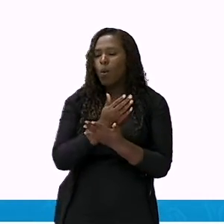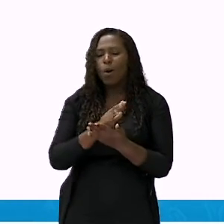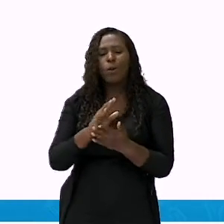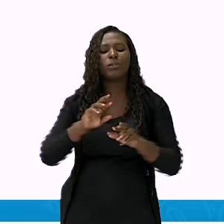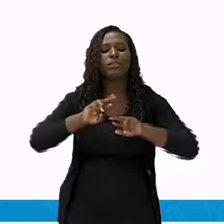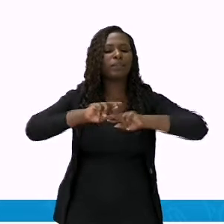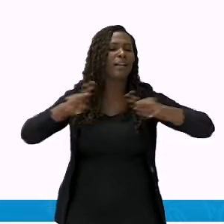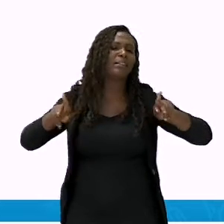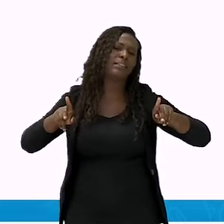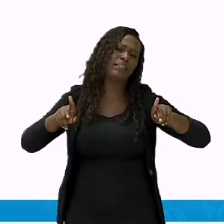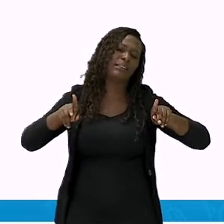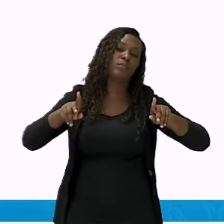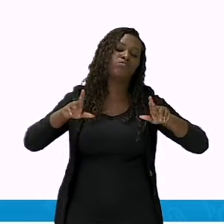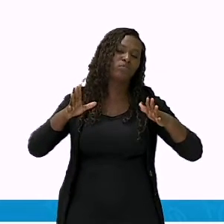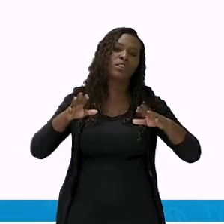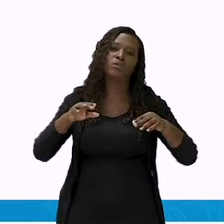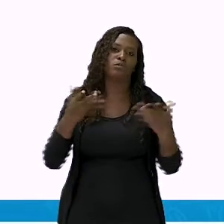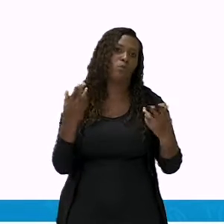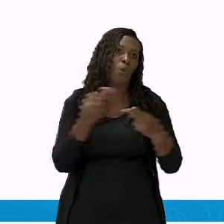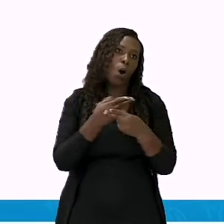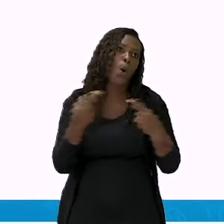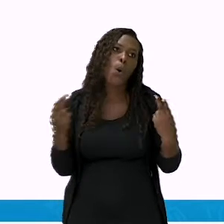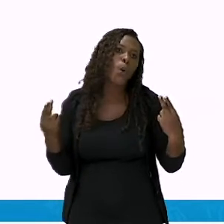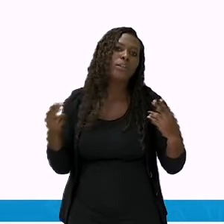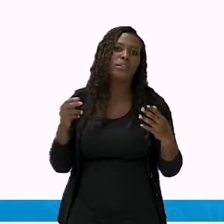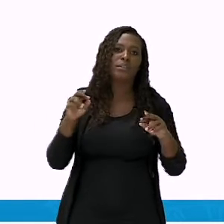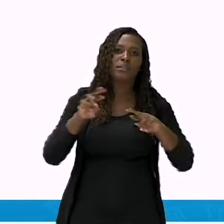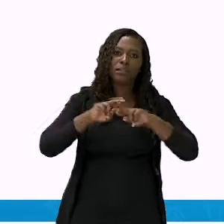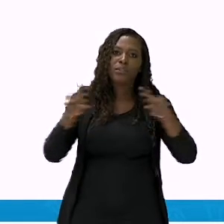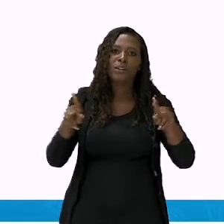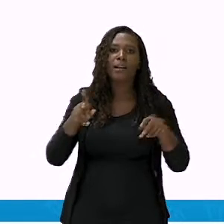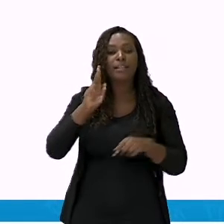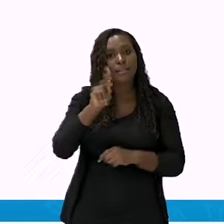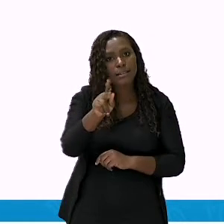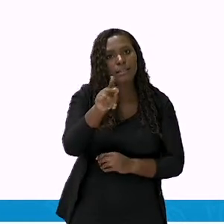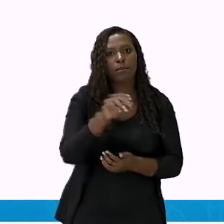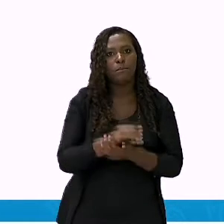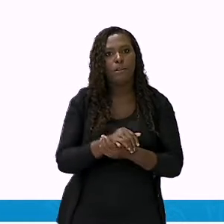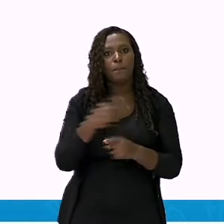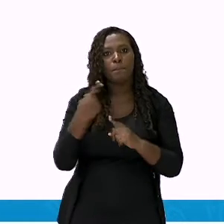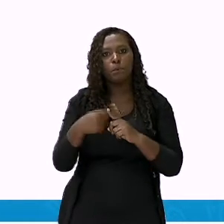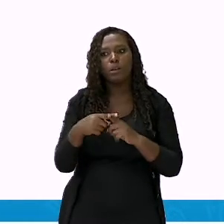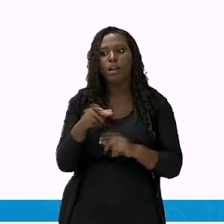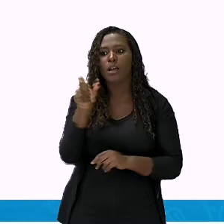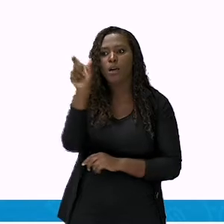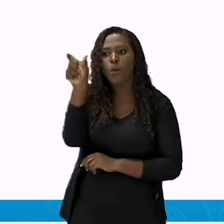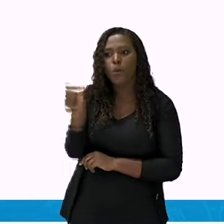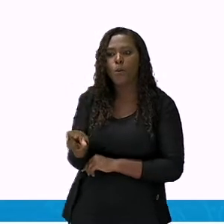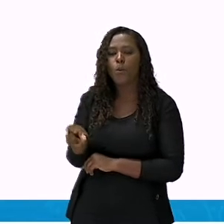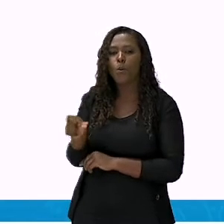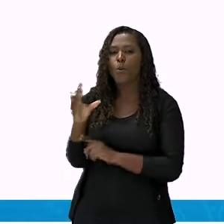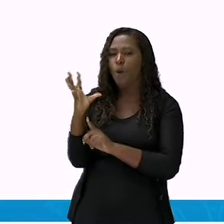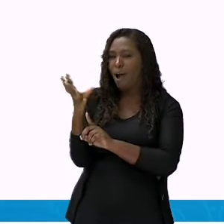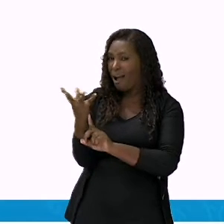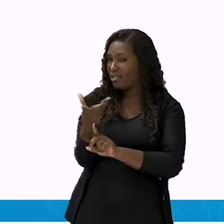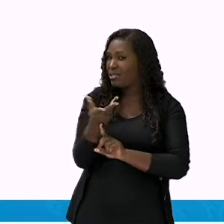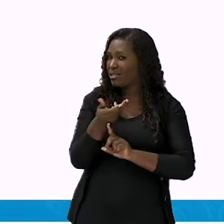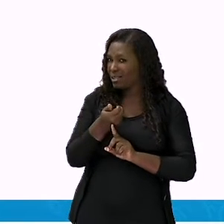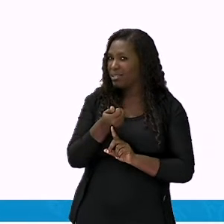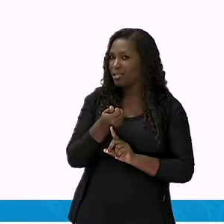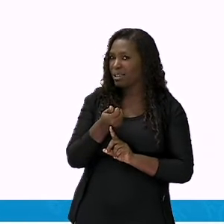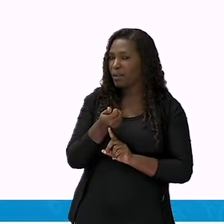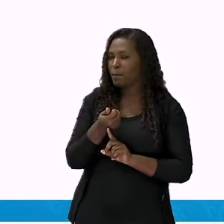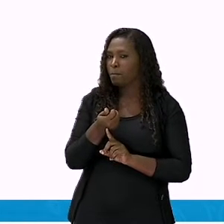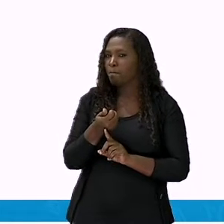diferente. Porque o artista, nesse ensaio de liberdade, o artista